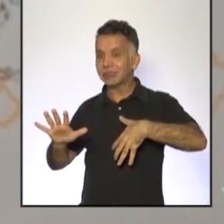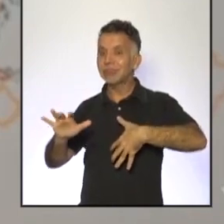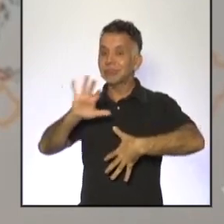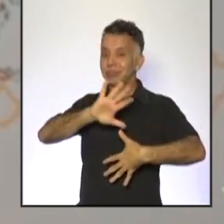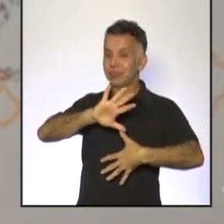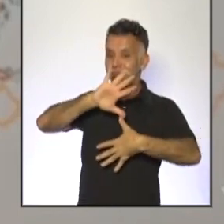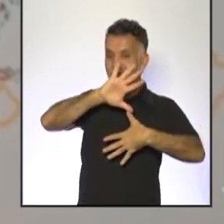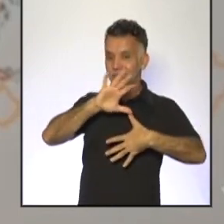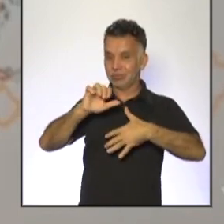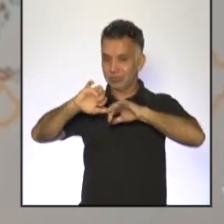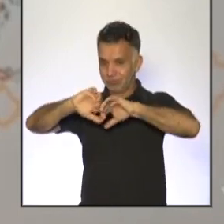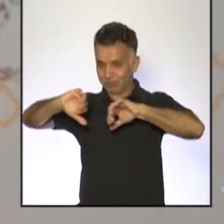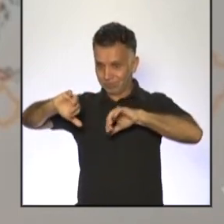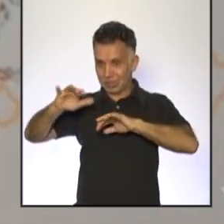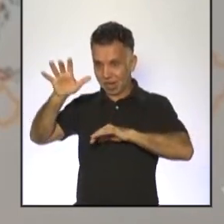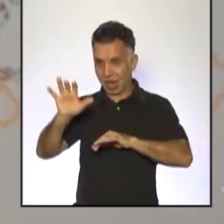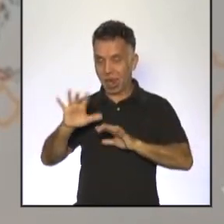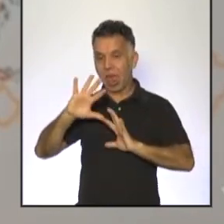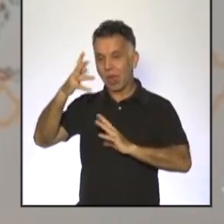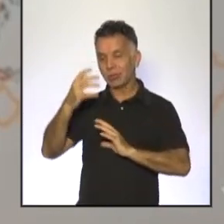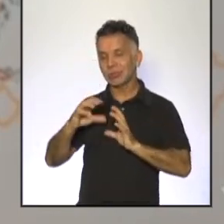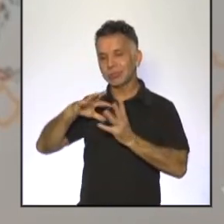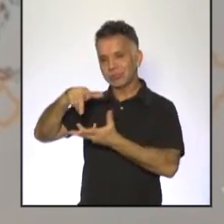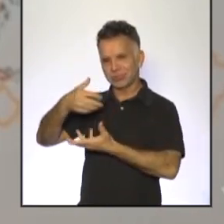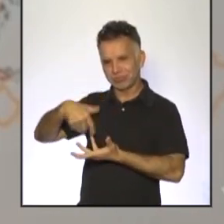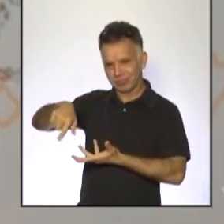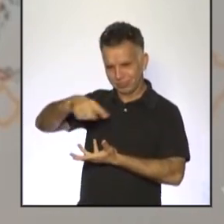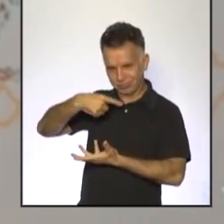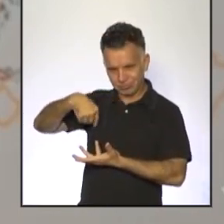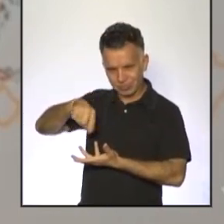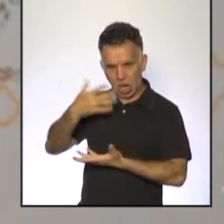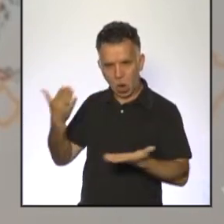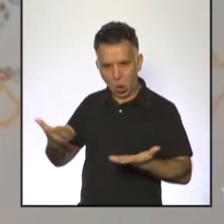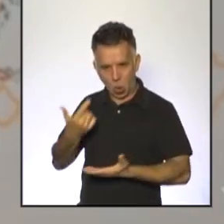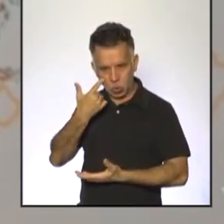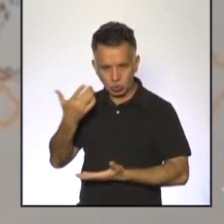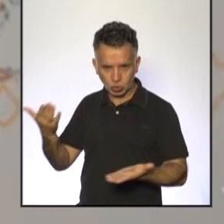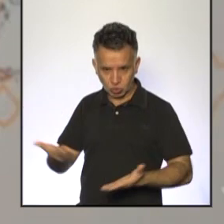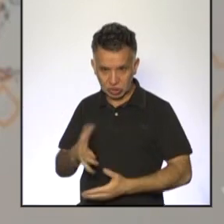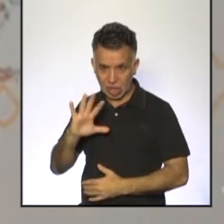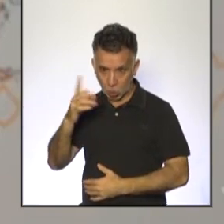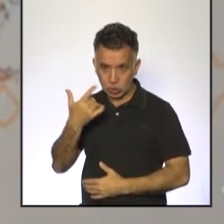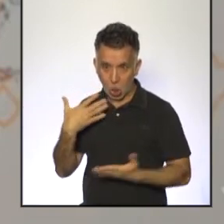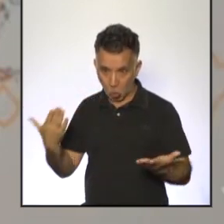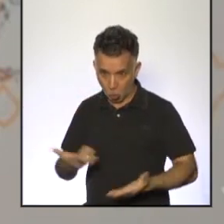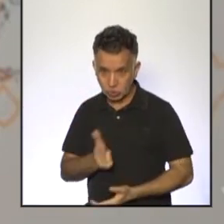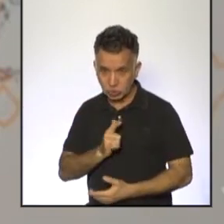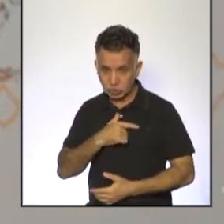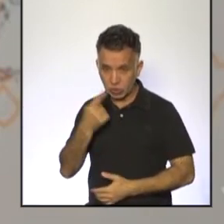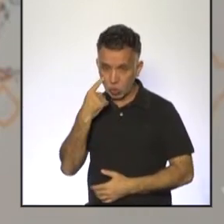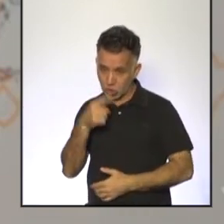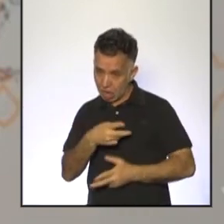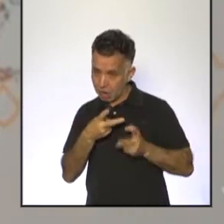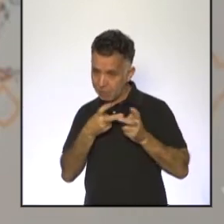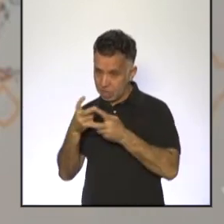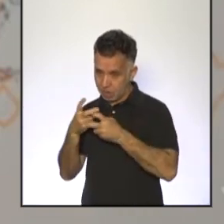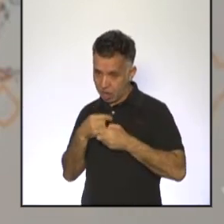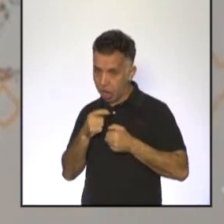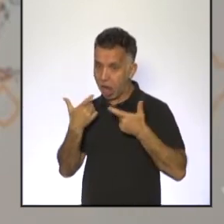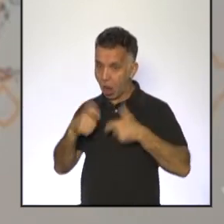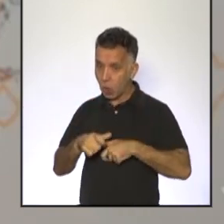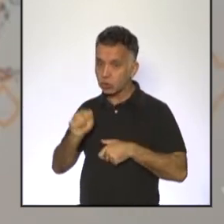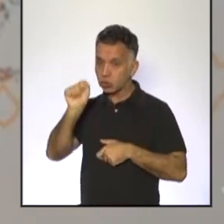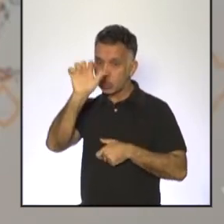acontecendo hoje, tá? Óbvio que para uma escala de tempo geológico, mas hoje você consegue observar isso no